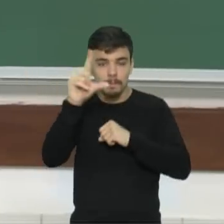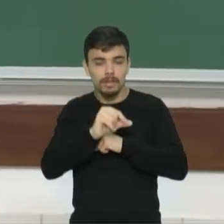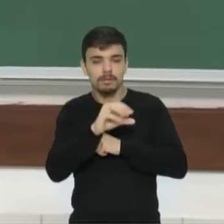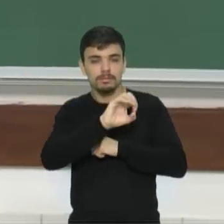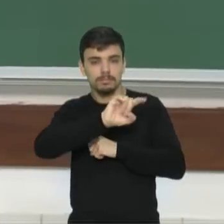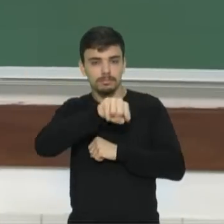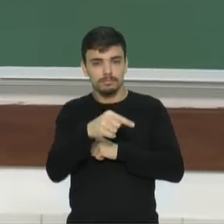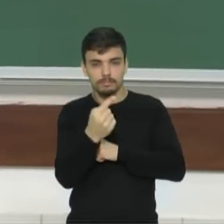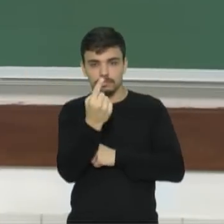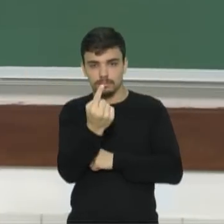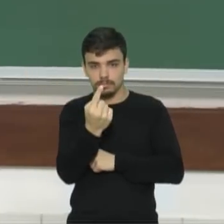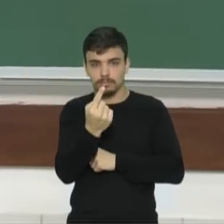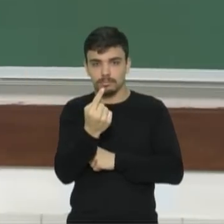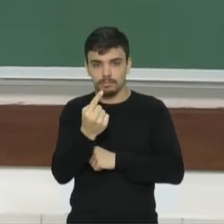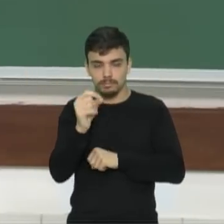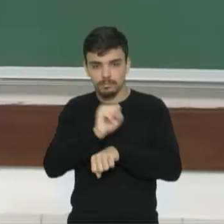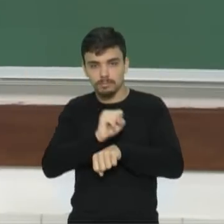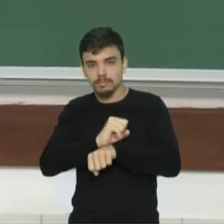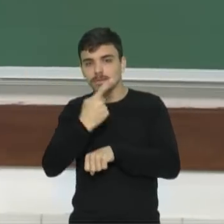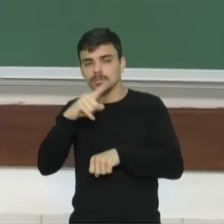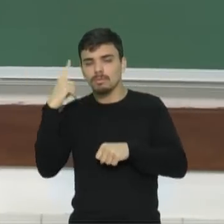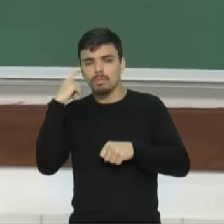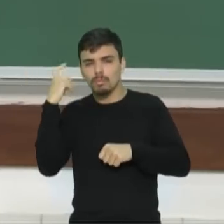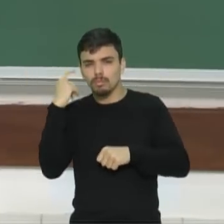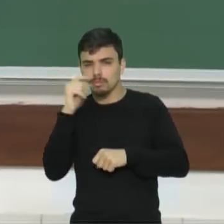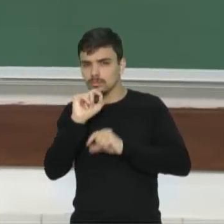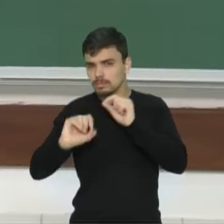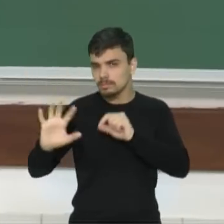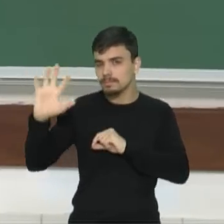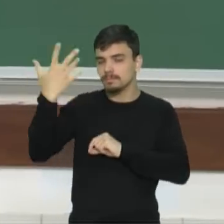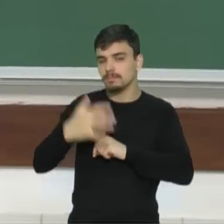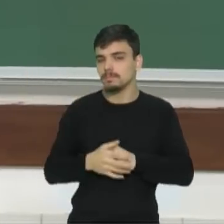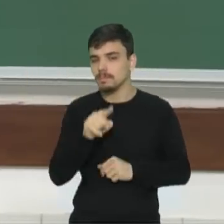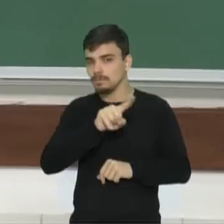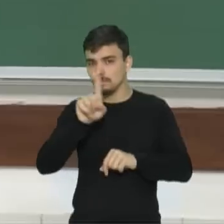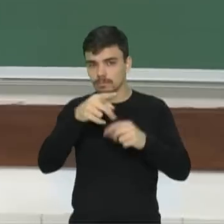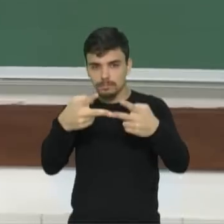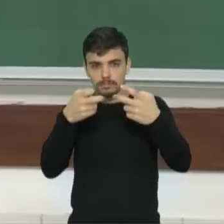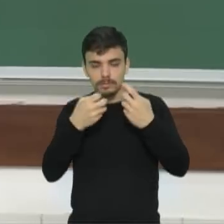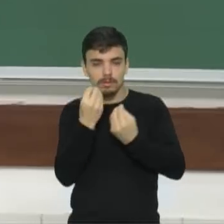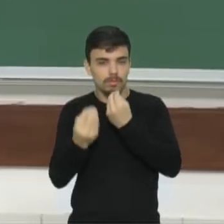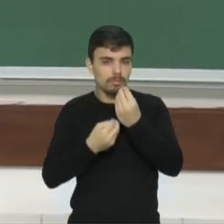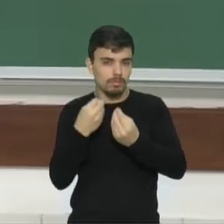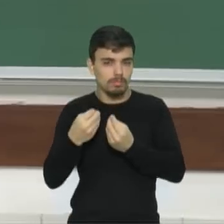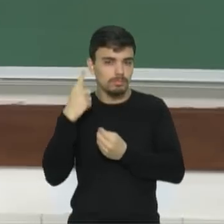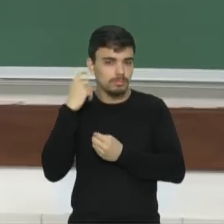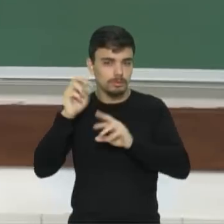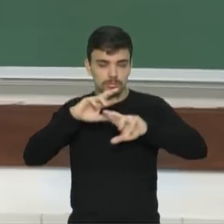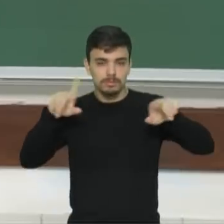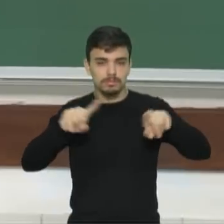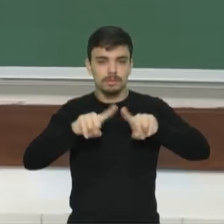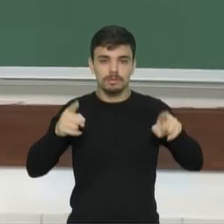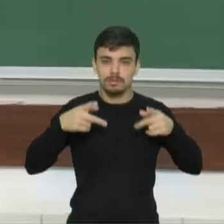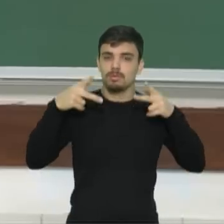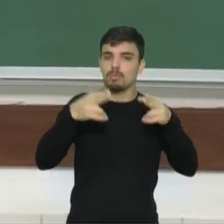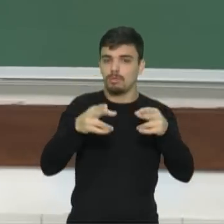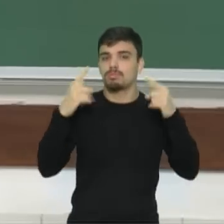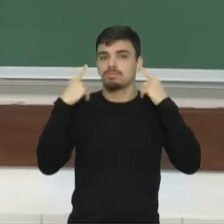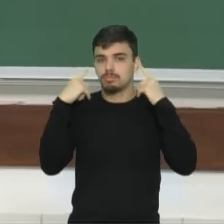segundo na sua orelha, o que vai acontecer? Você não vai perceber como sons diferentes, e sim como o mesmo